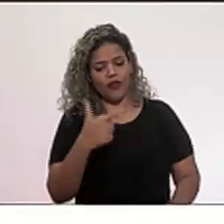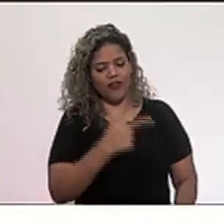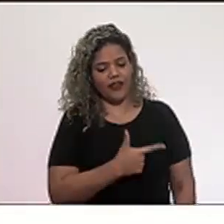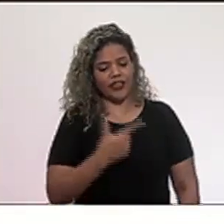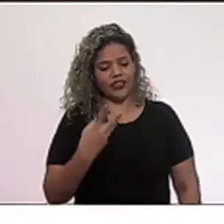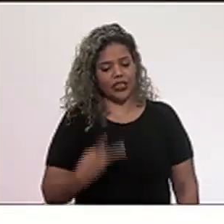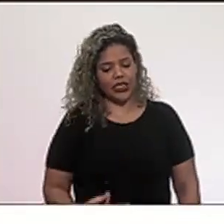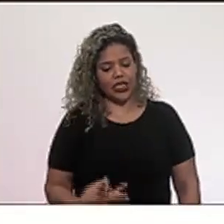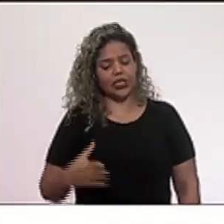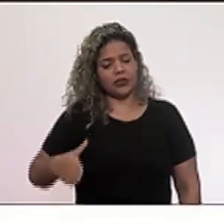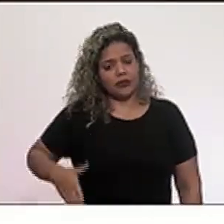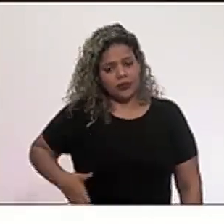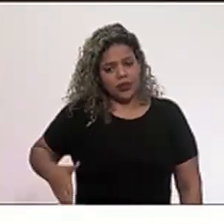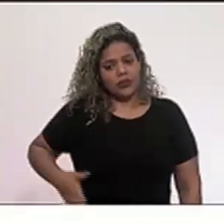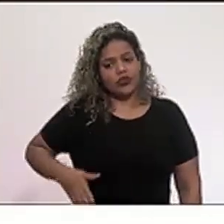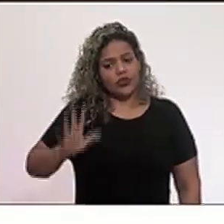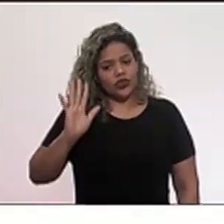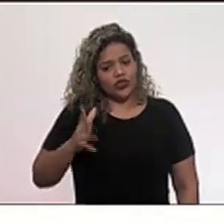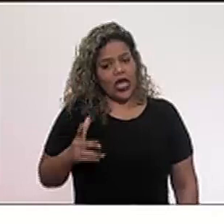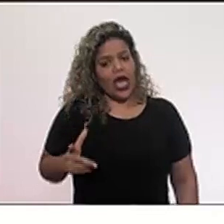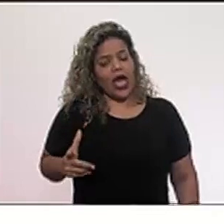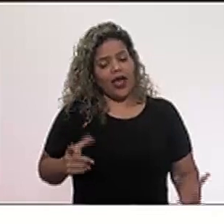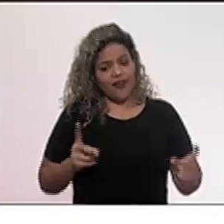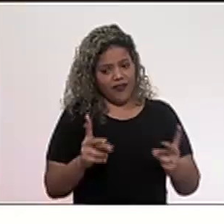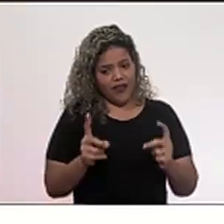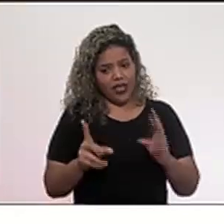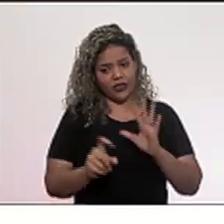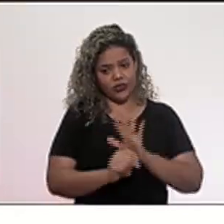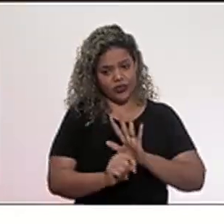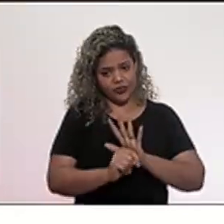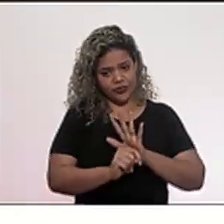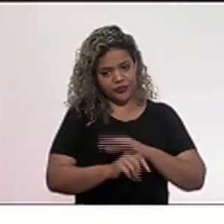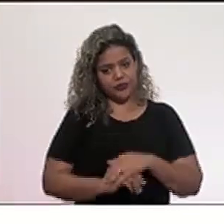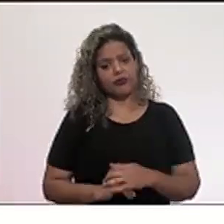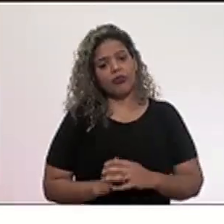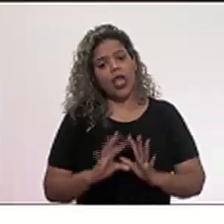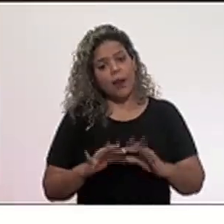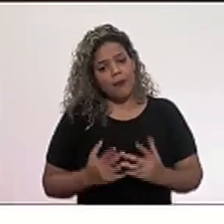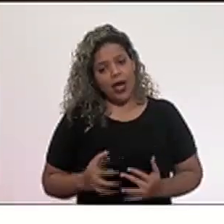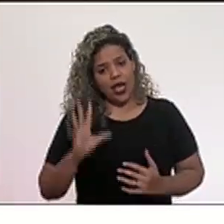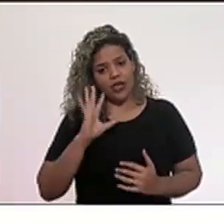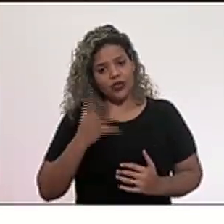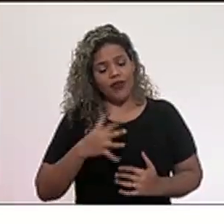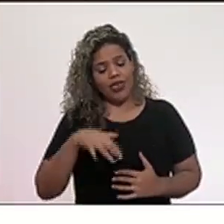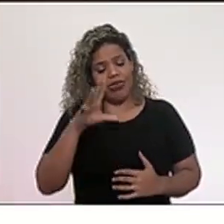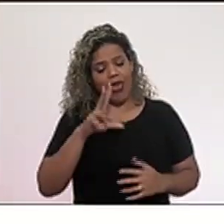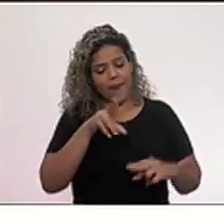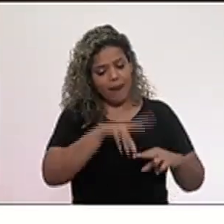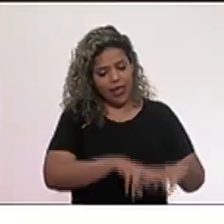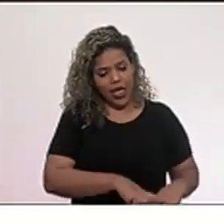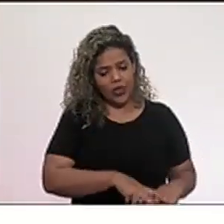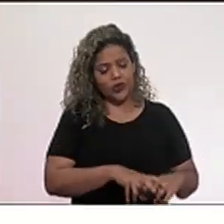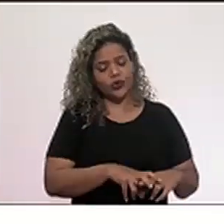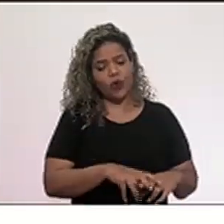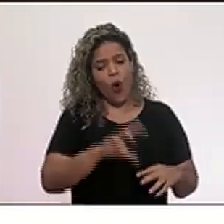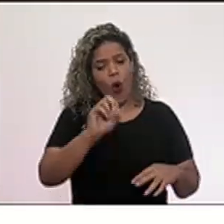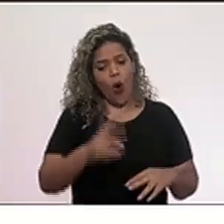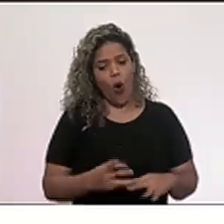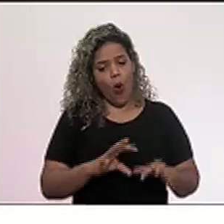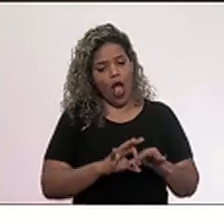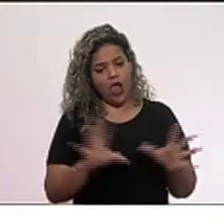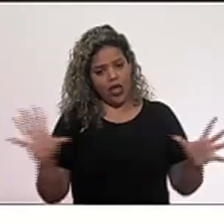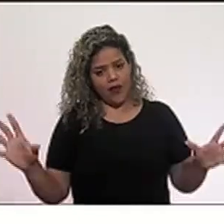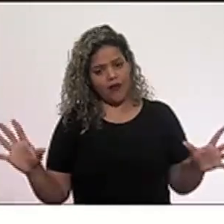23 marginais envolvidos com o tráfico de drogas. Para decidir quem fica preso e quem